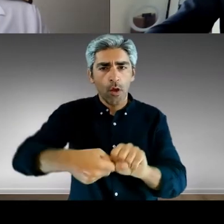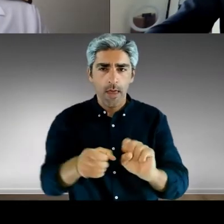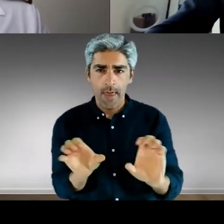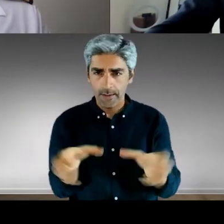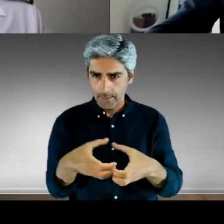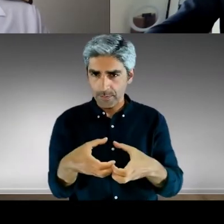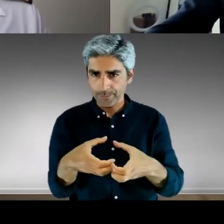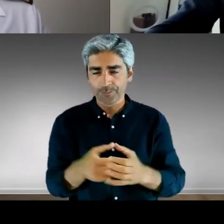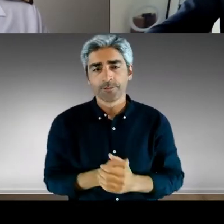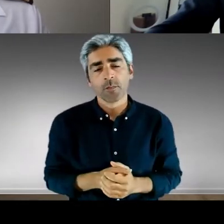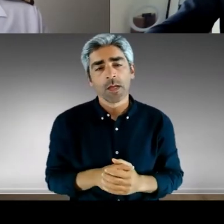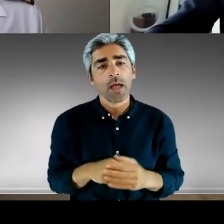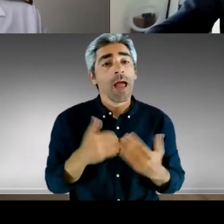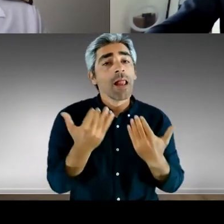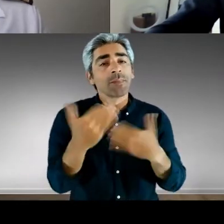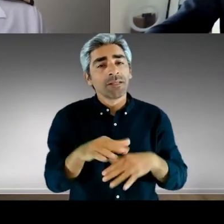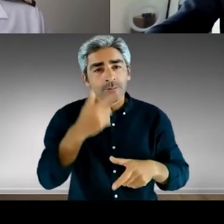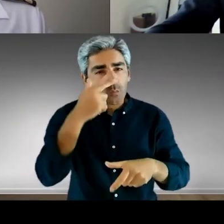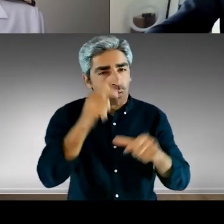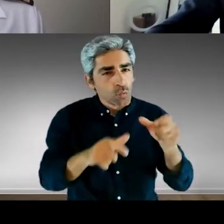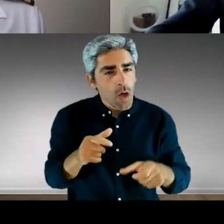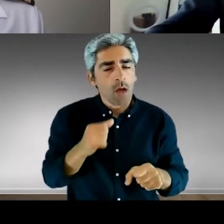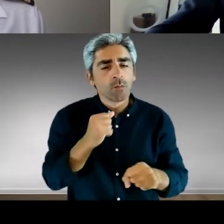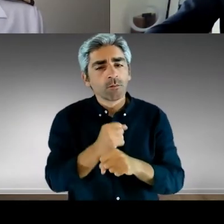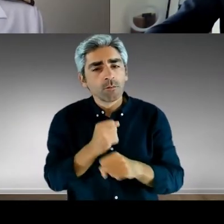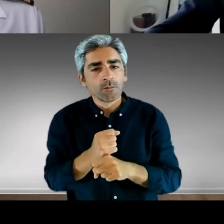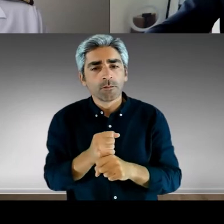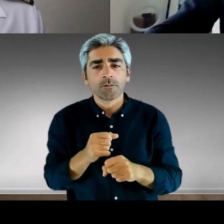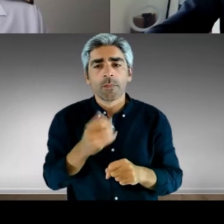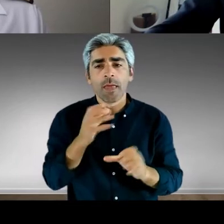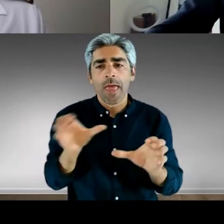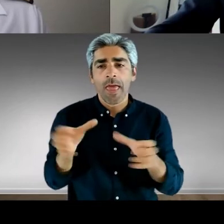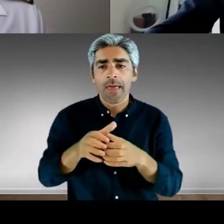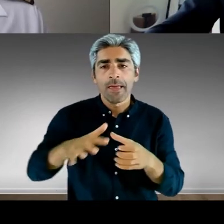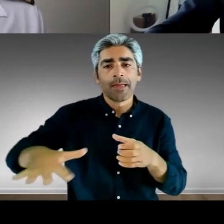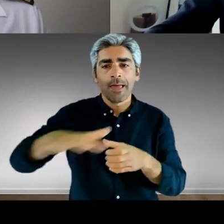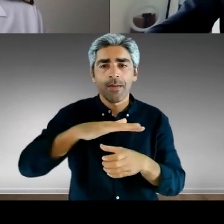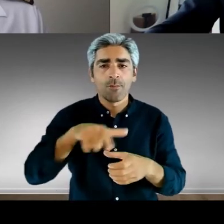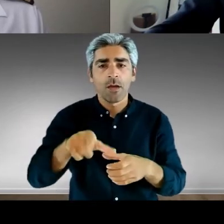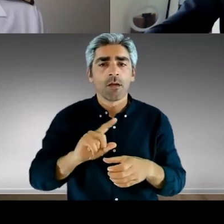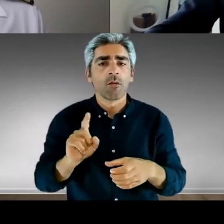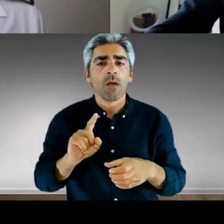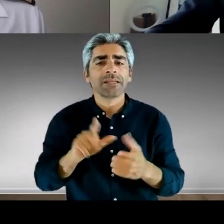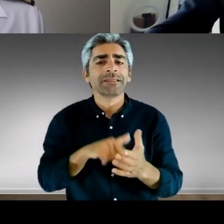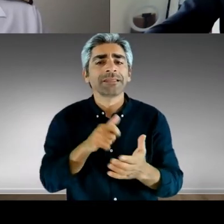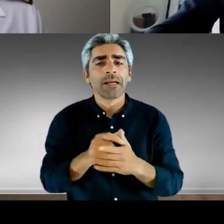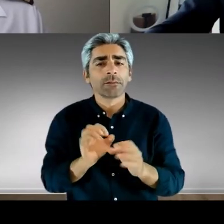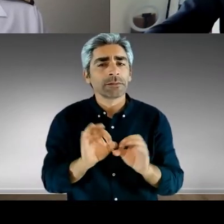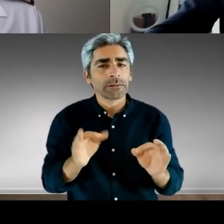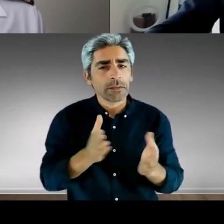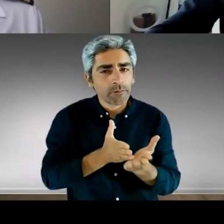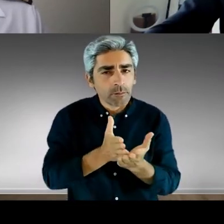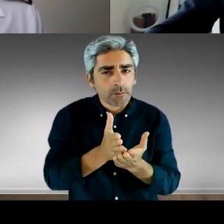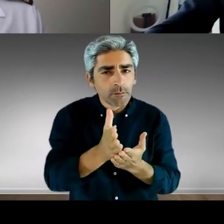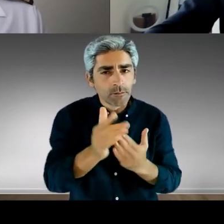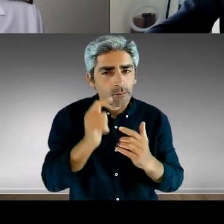embora as limitações pessoais, o desempenho dos elementos da equipa não seja um constante, portanto não estamos a falar de uma